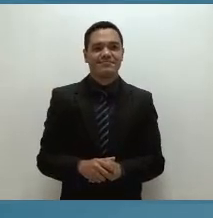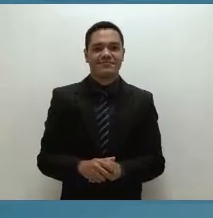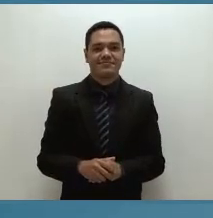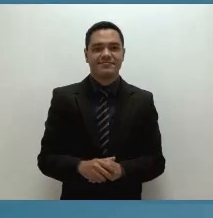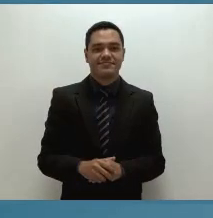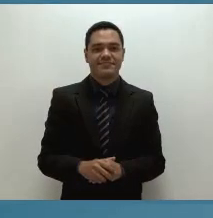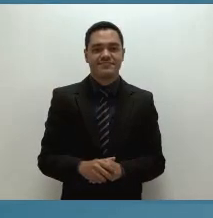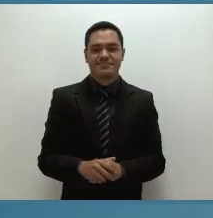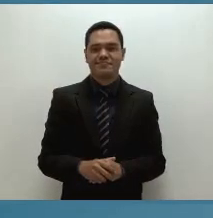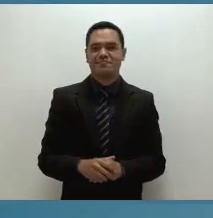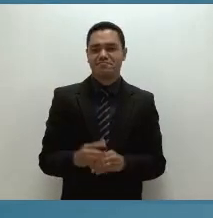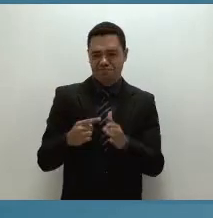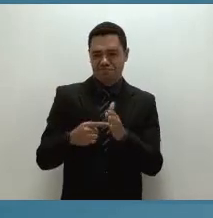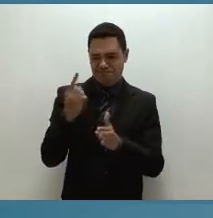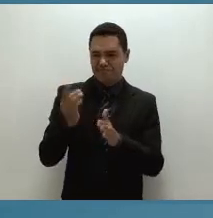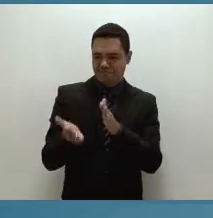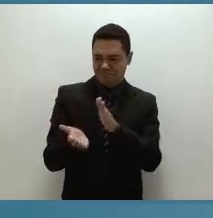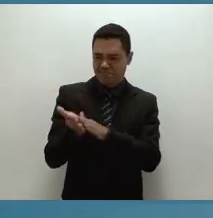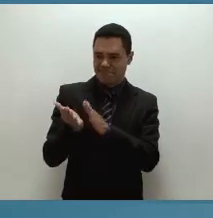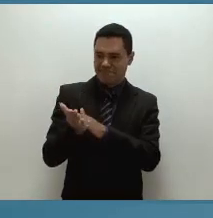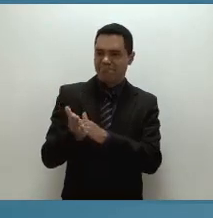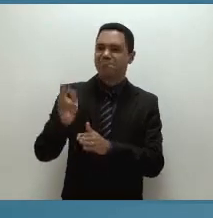Primeiro, parabenizar vocês, excelência, por essa